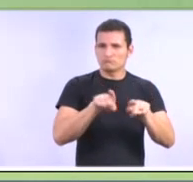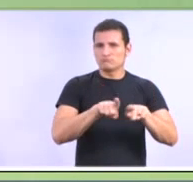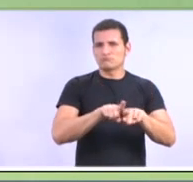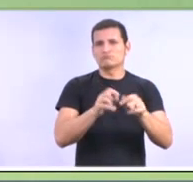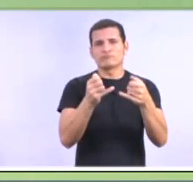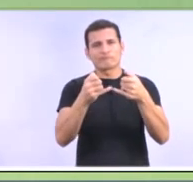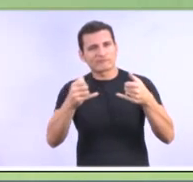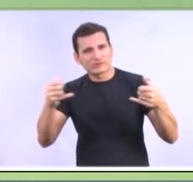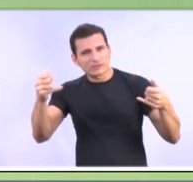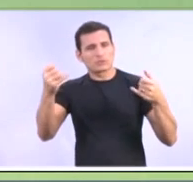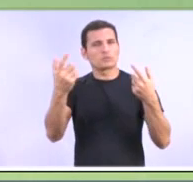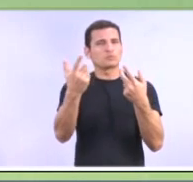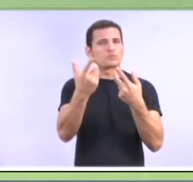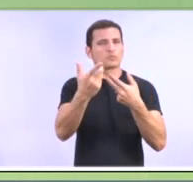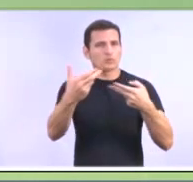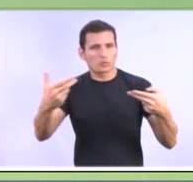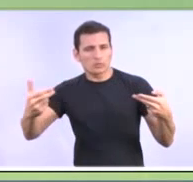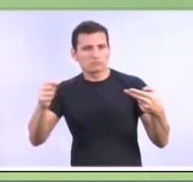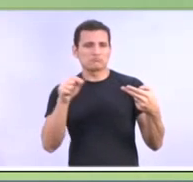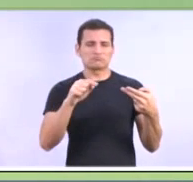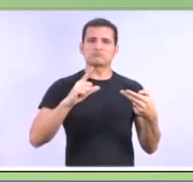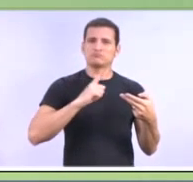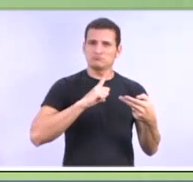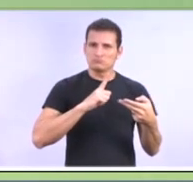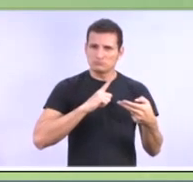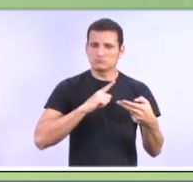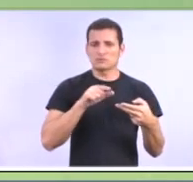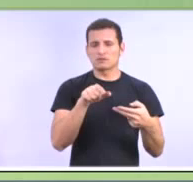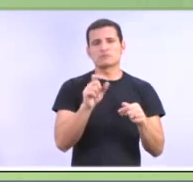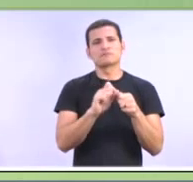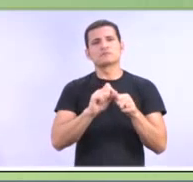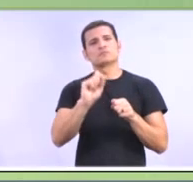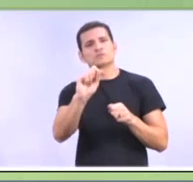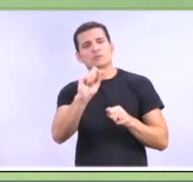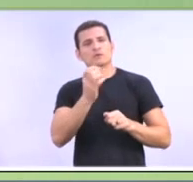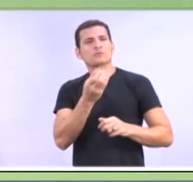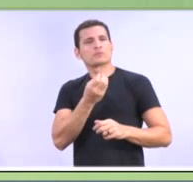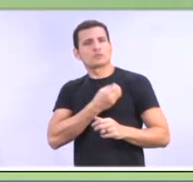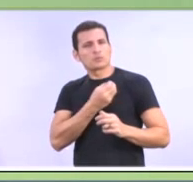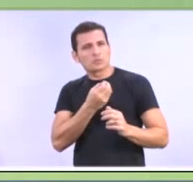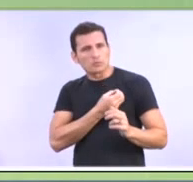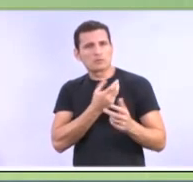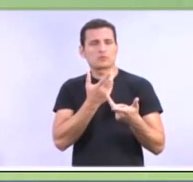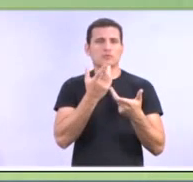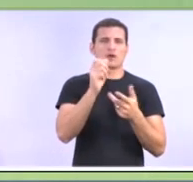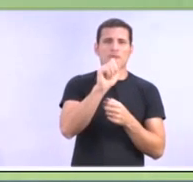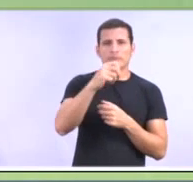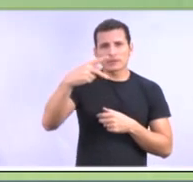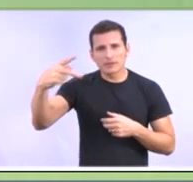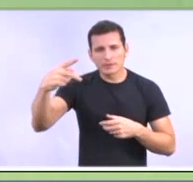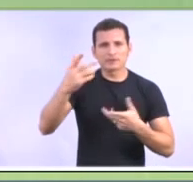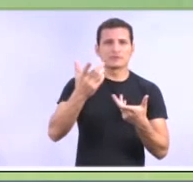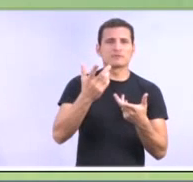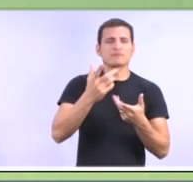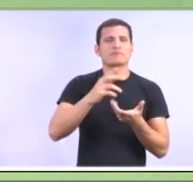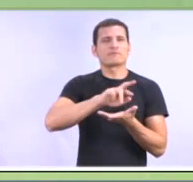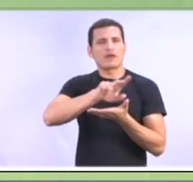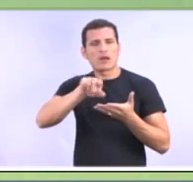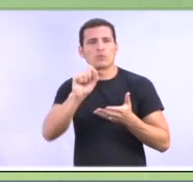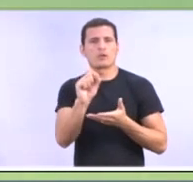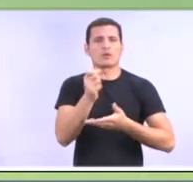de conexão interligados, executando protocolos e aplicativos para